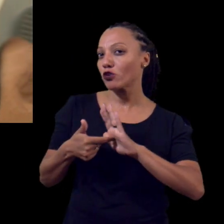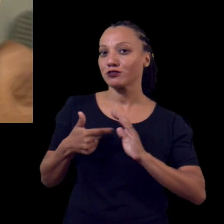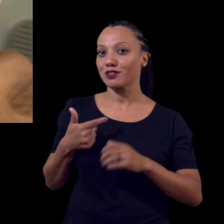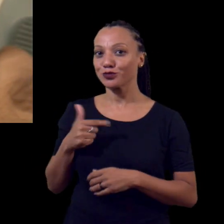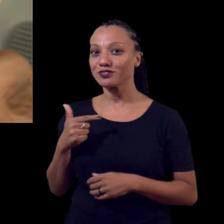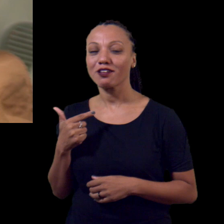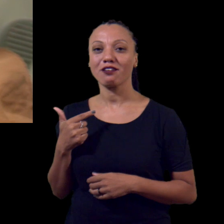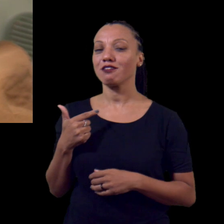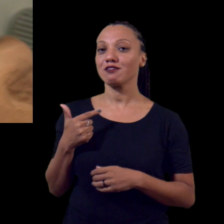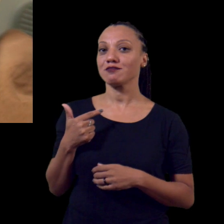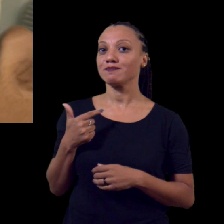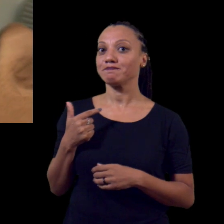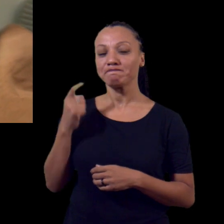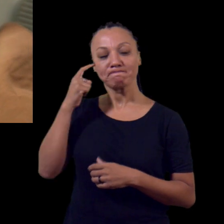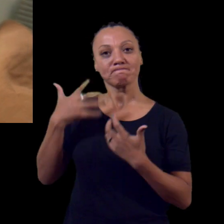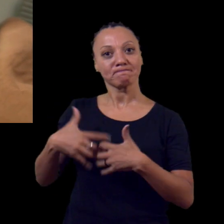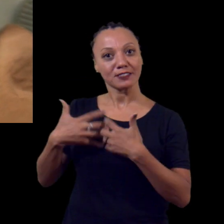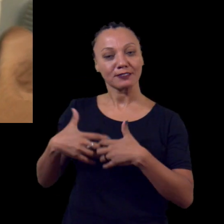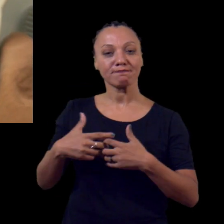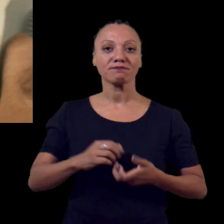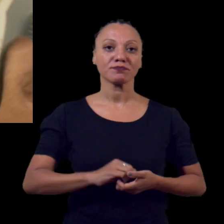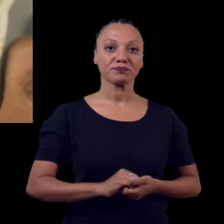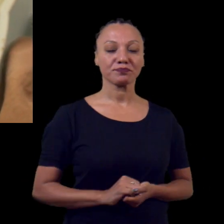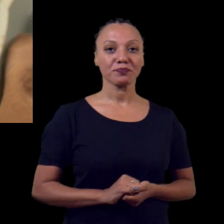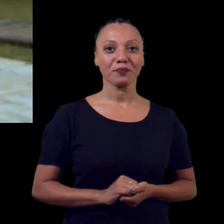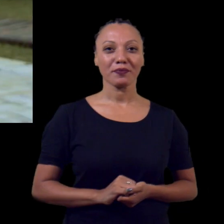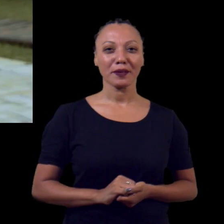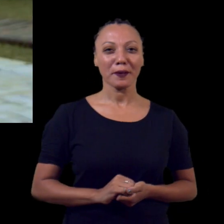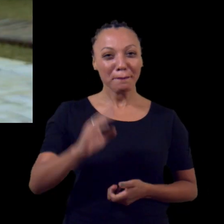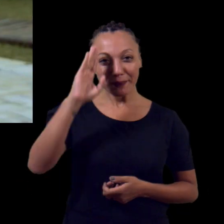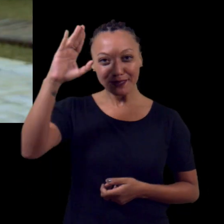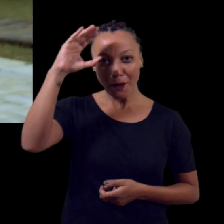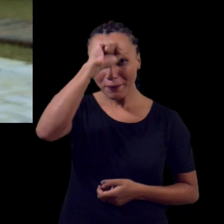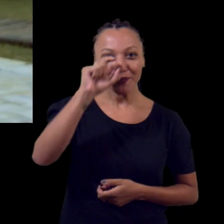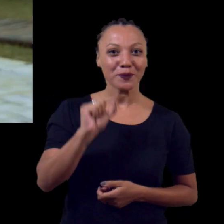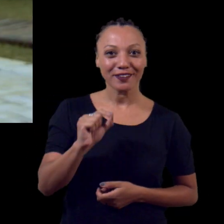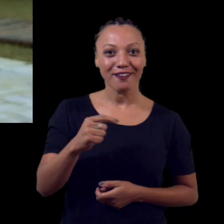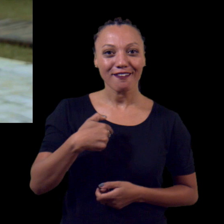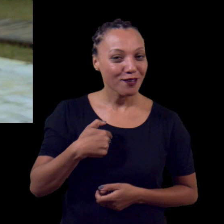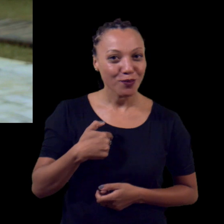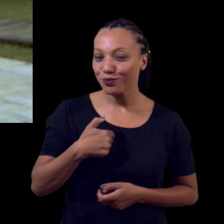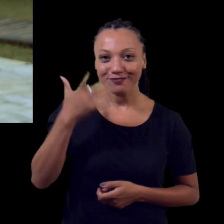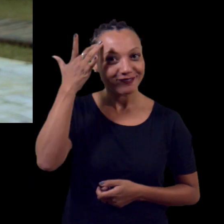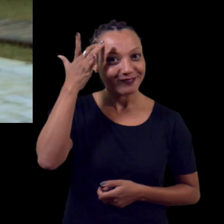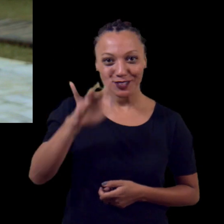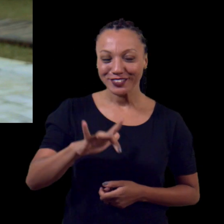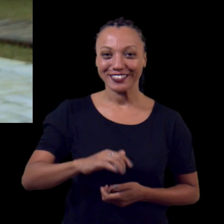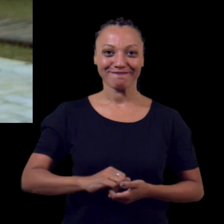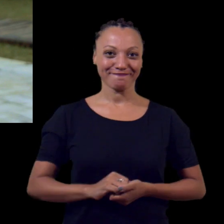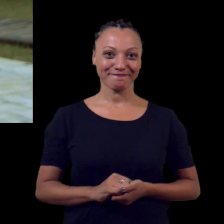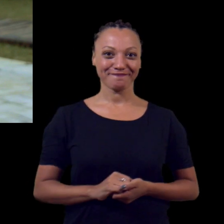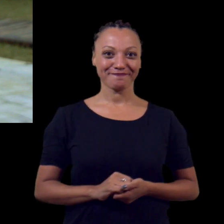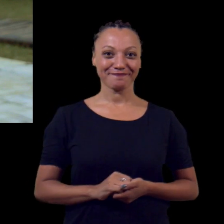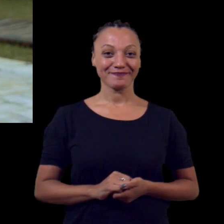sei lá, não está usando, não está expressando. O meu maior aprendizado foi que eu não sei. Eu